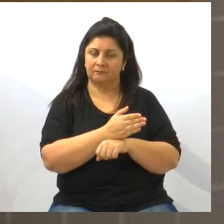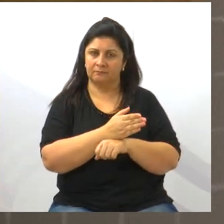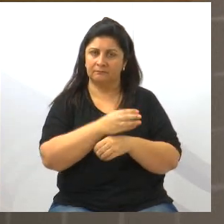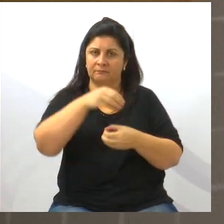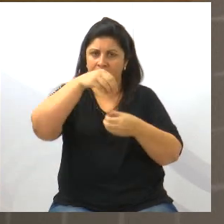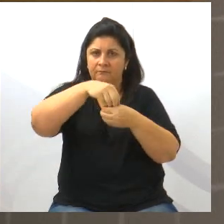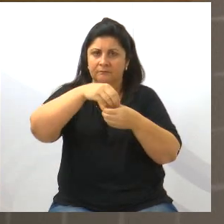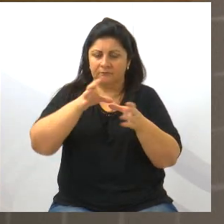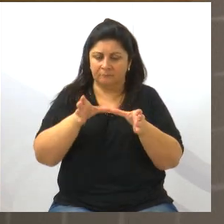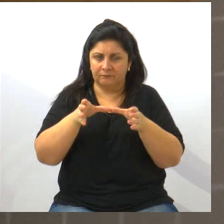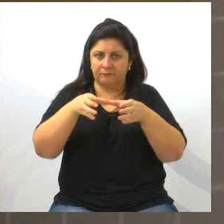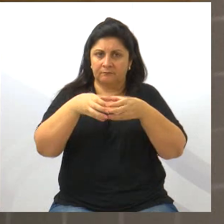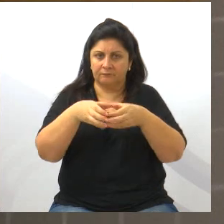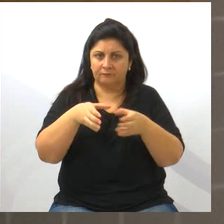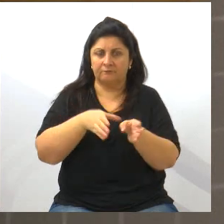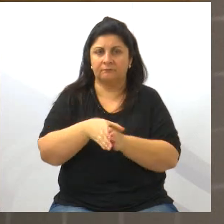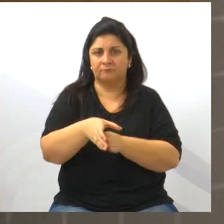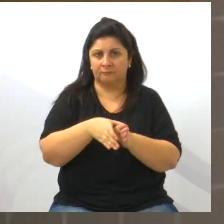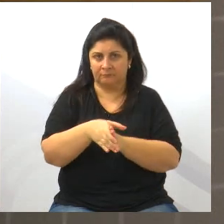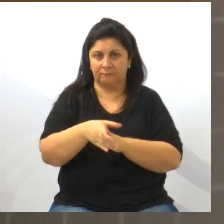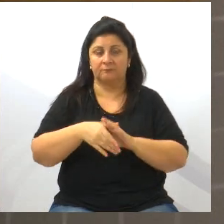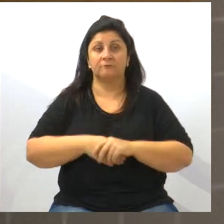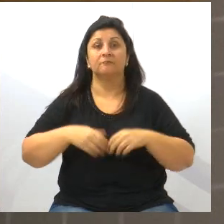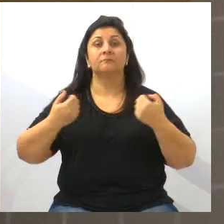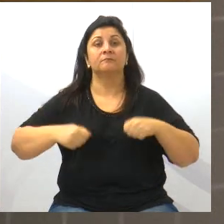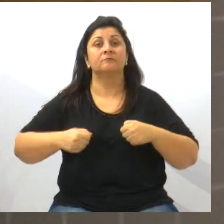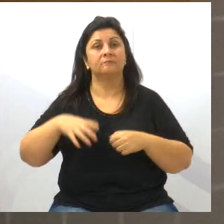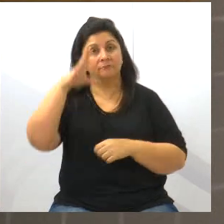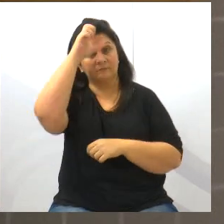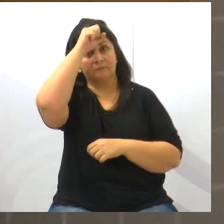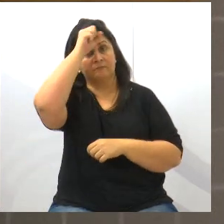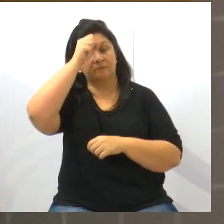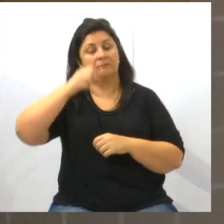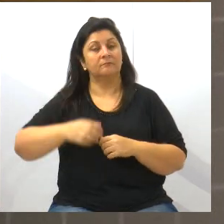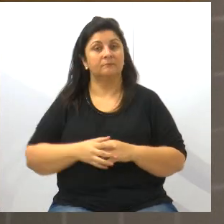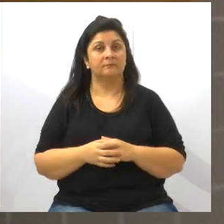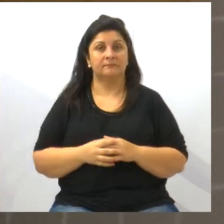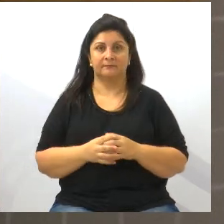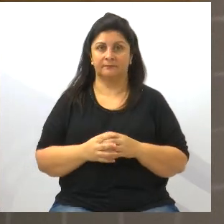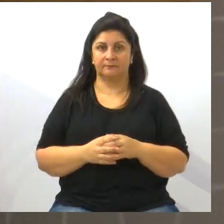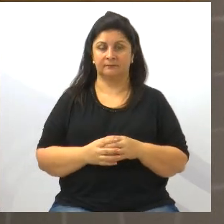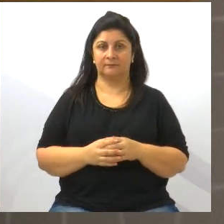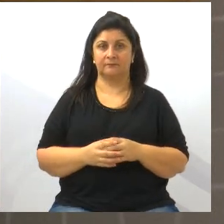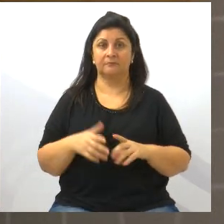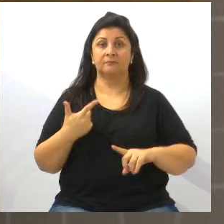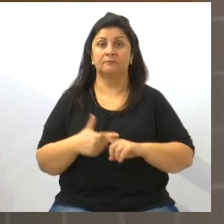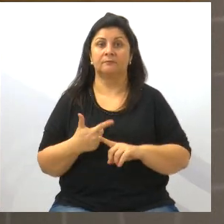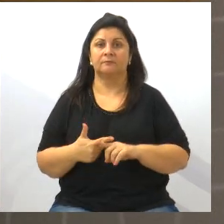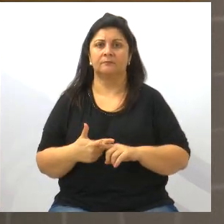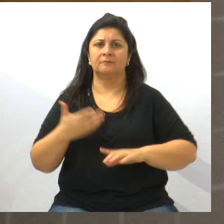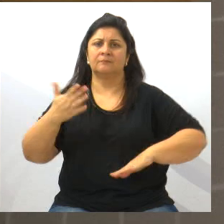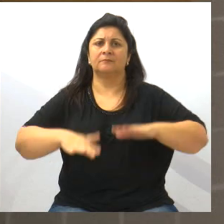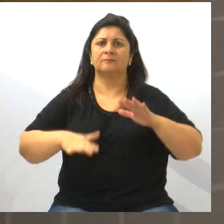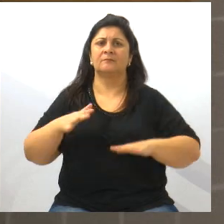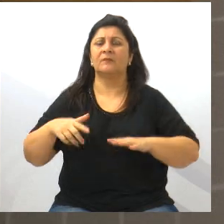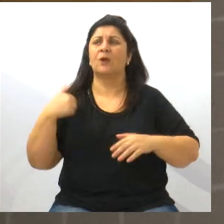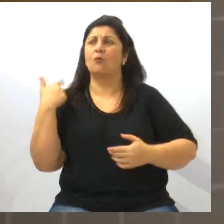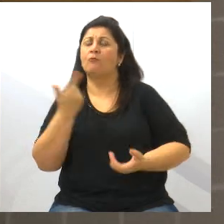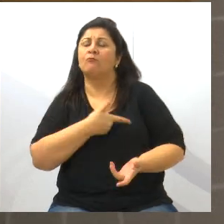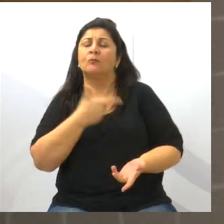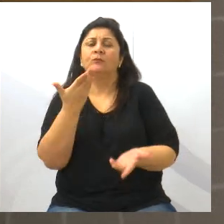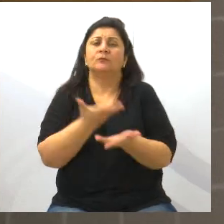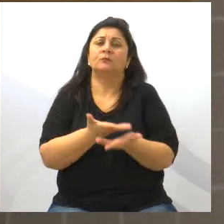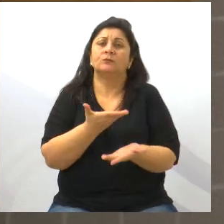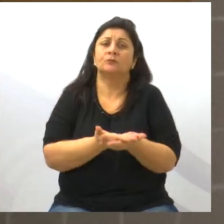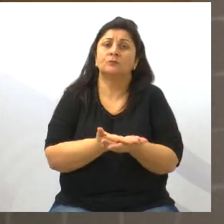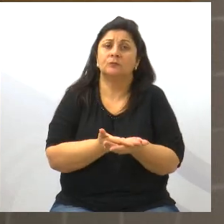conselhos, né, precisa de um aprendizado, né, porque depende da nossa formação, depende